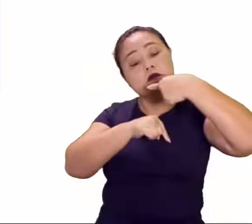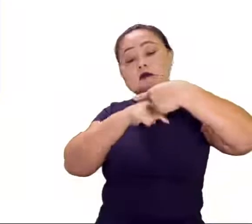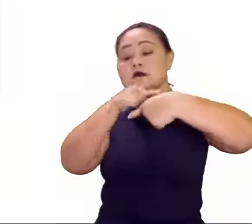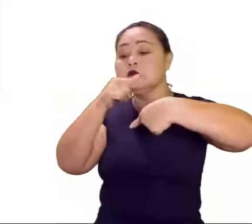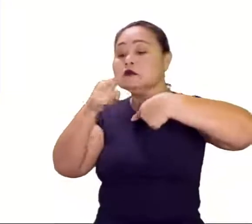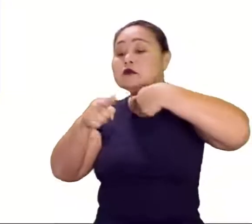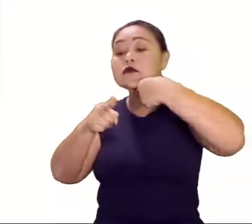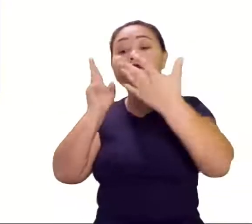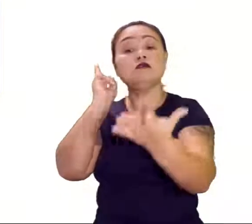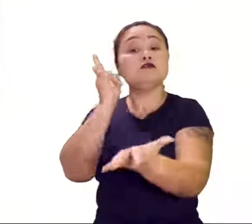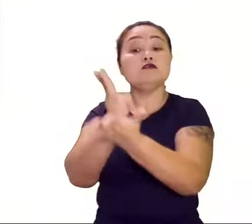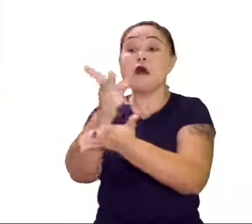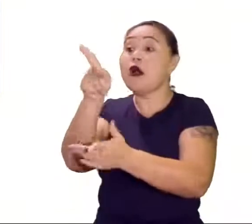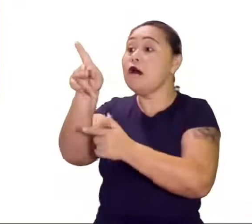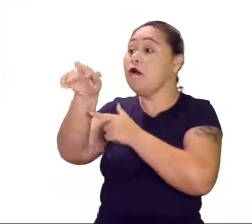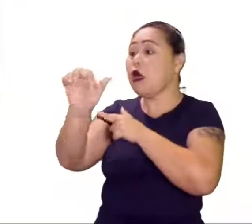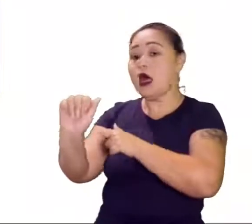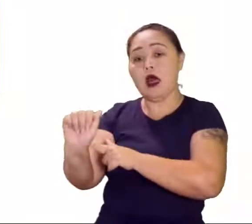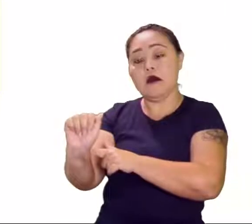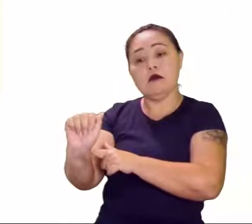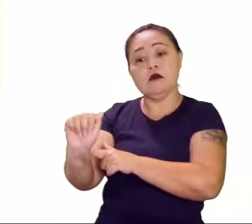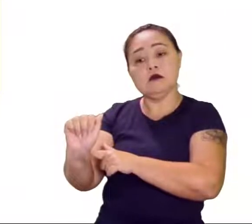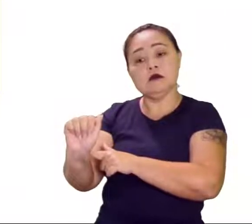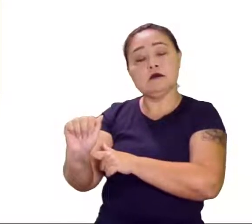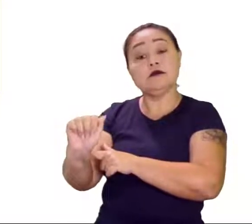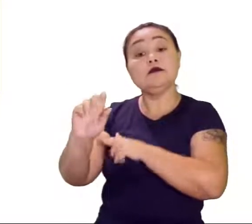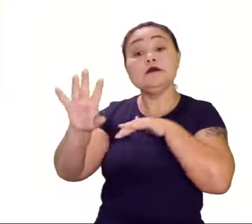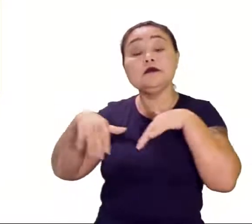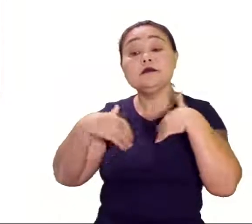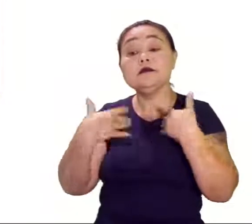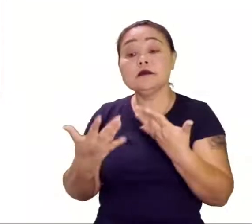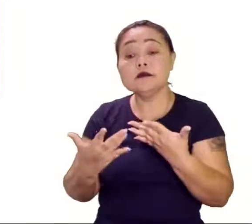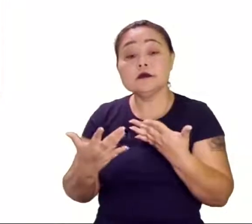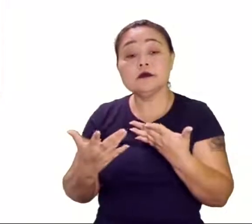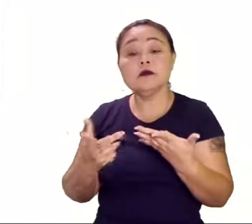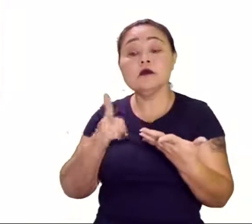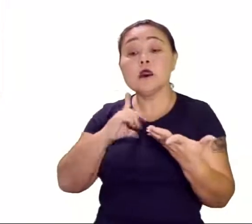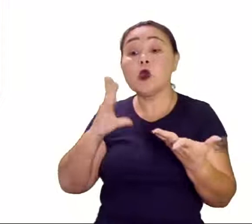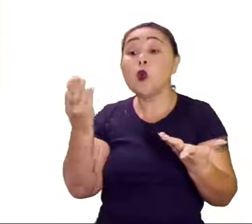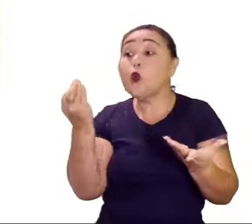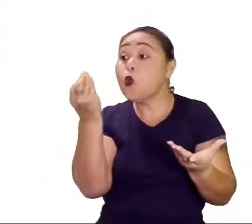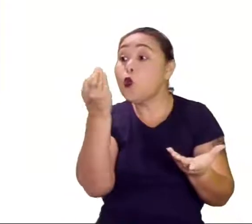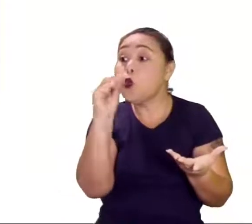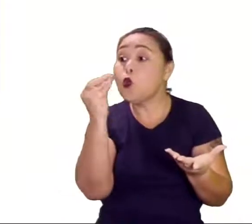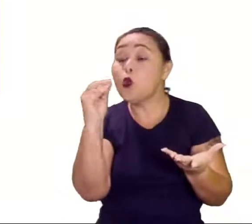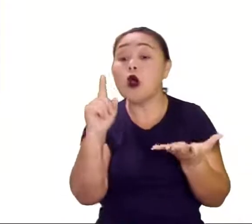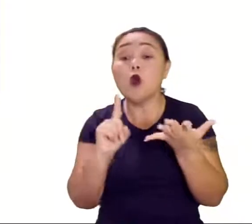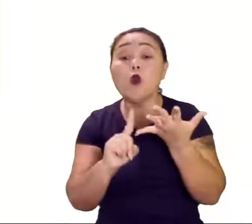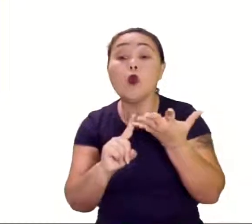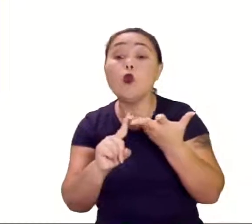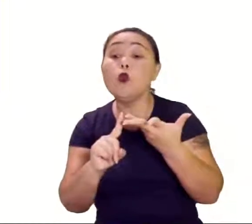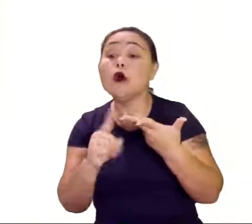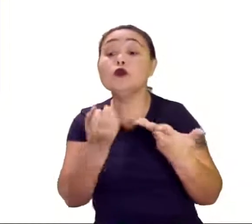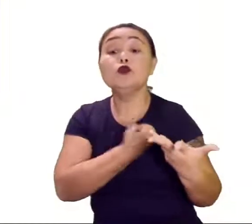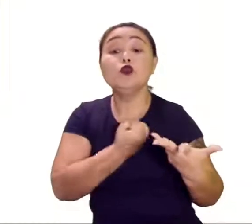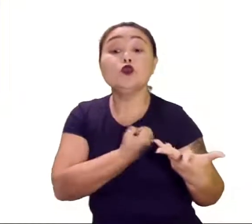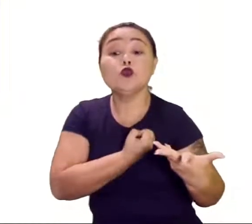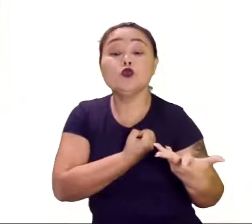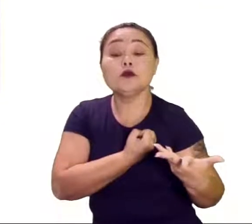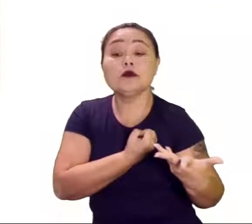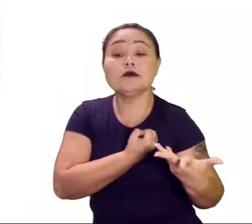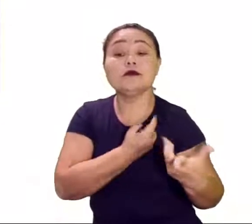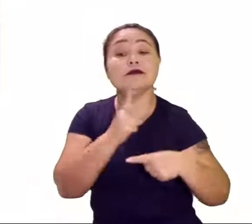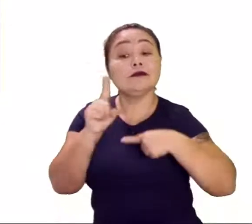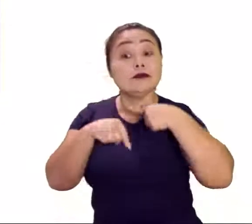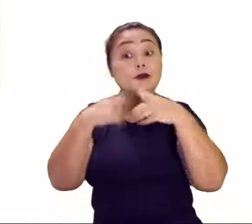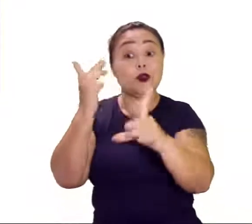uma progressão aritmética. Então, aí a grande jogada é, eu vou inserir quantos números no meio? E a partir daí encontrar